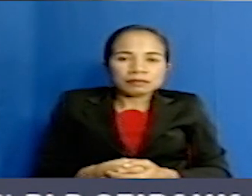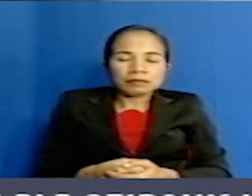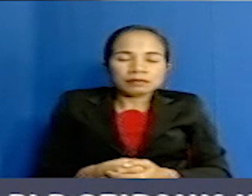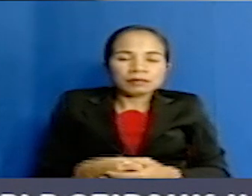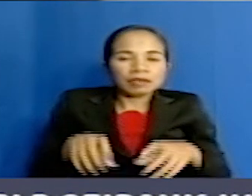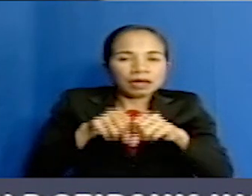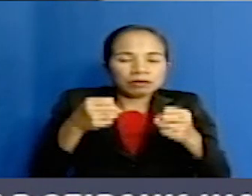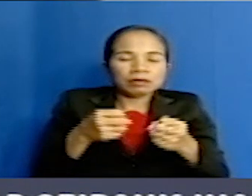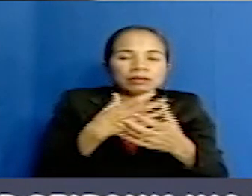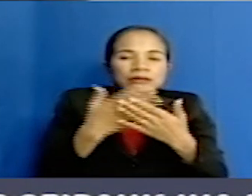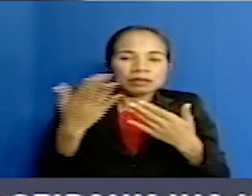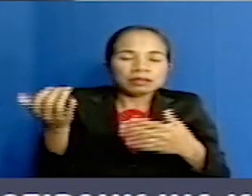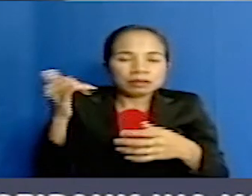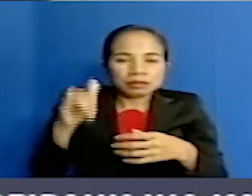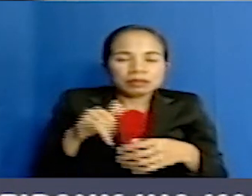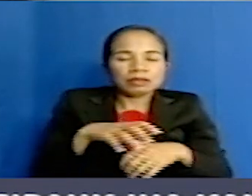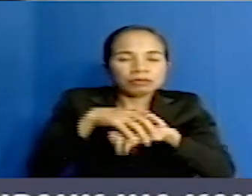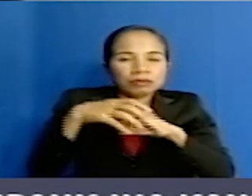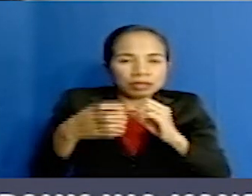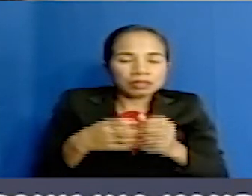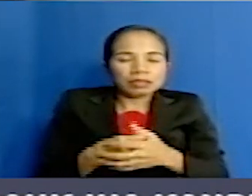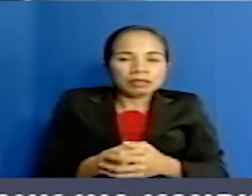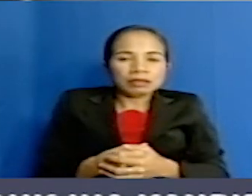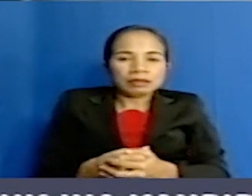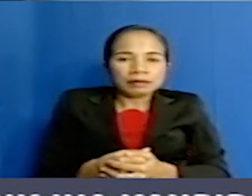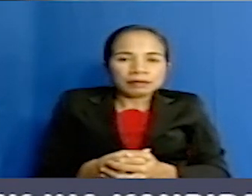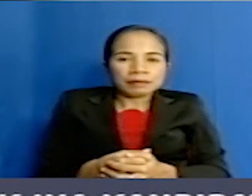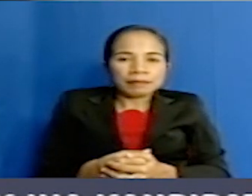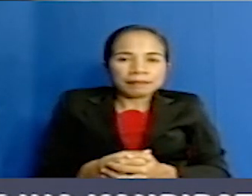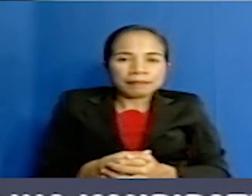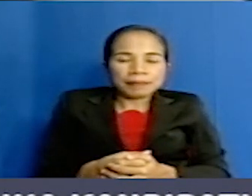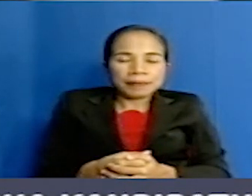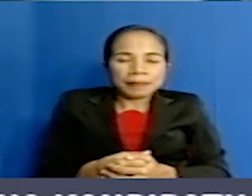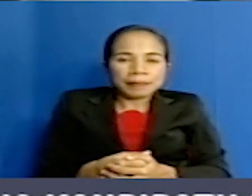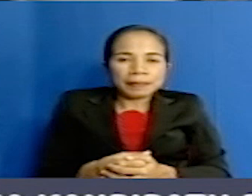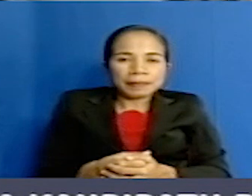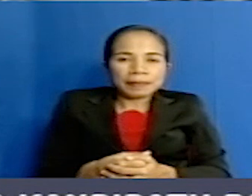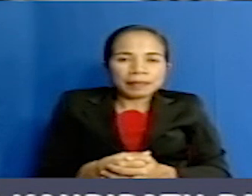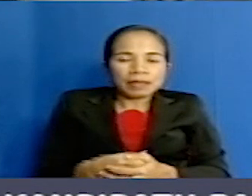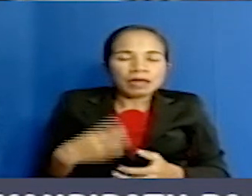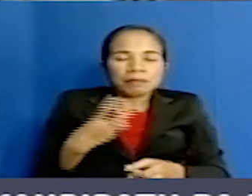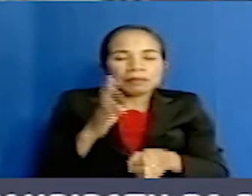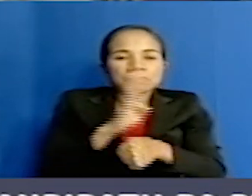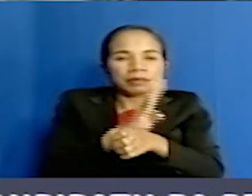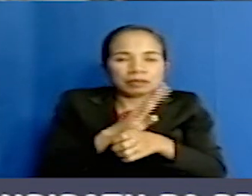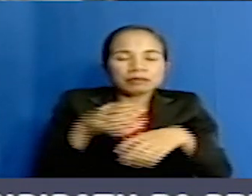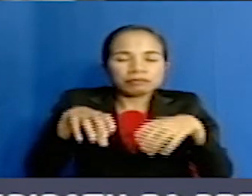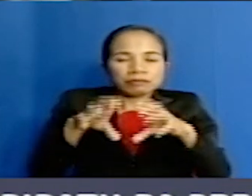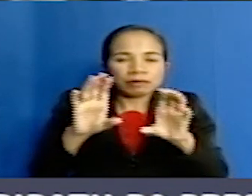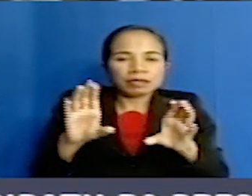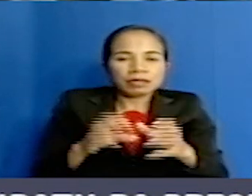sasan sira o rai sira ne be no estrega ba ami sira ne be negosente sira ne be faan